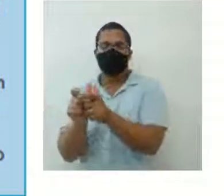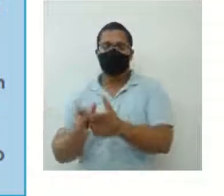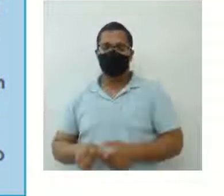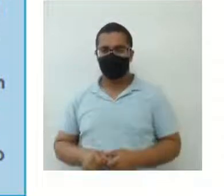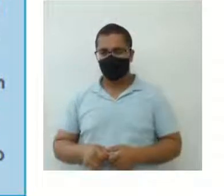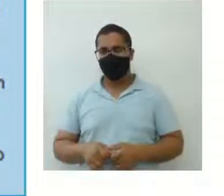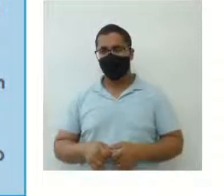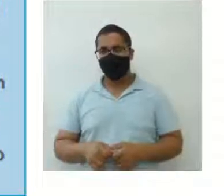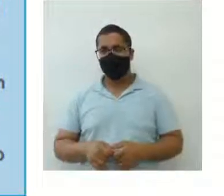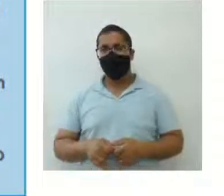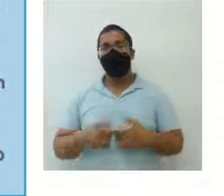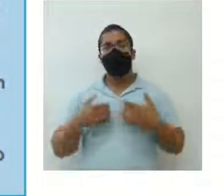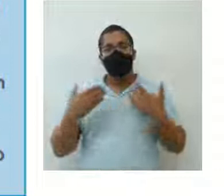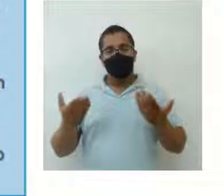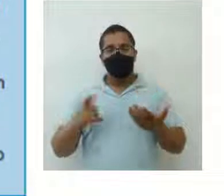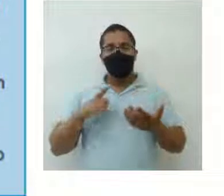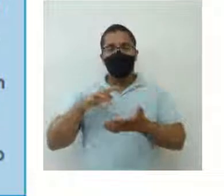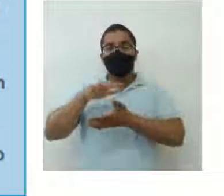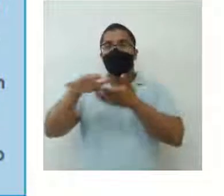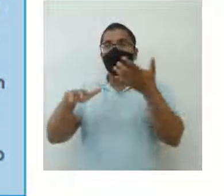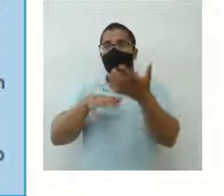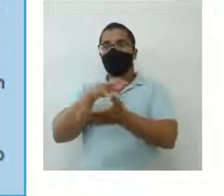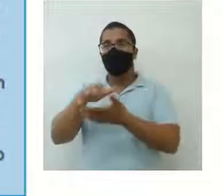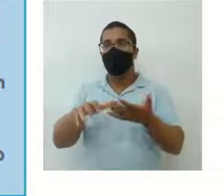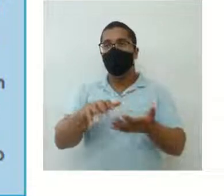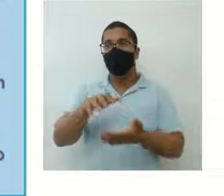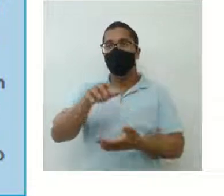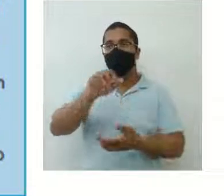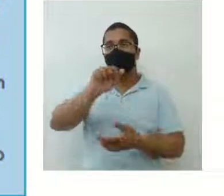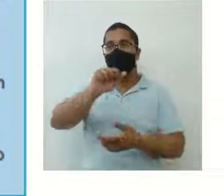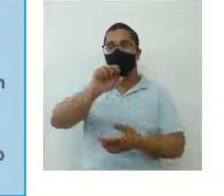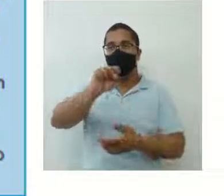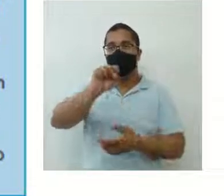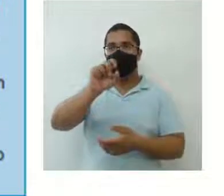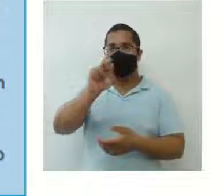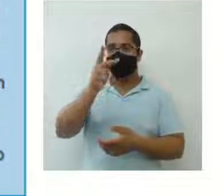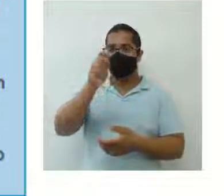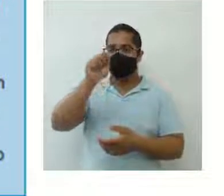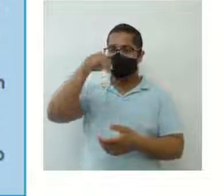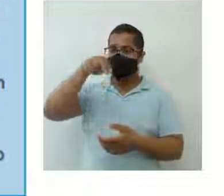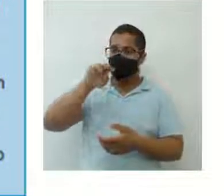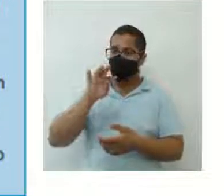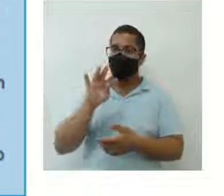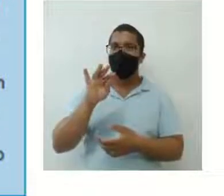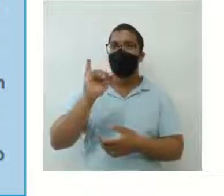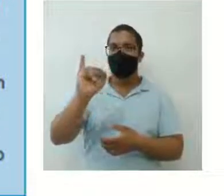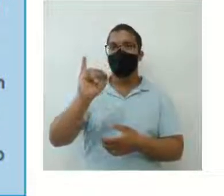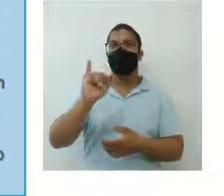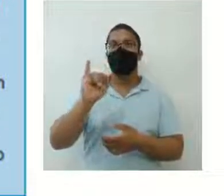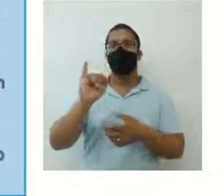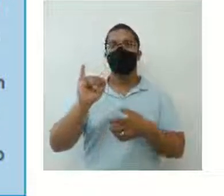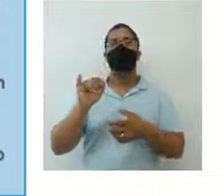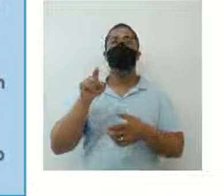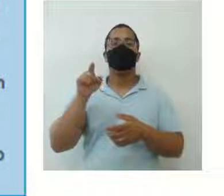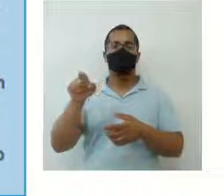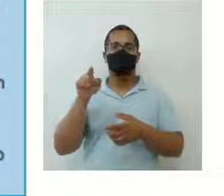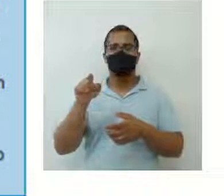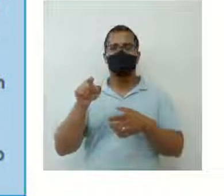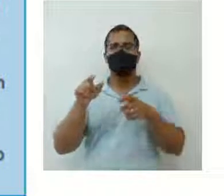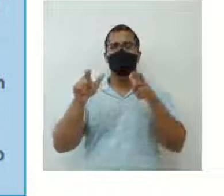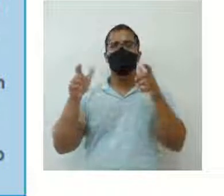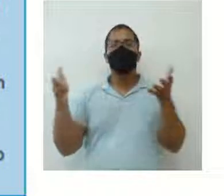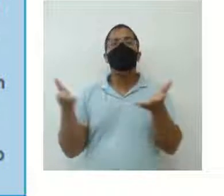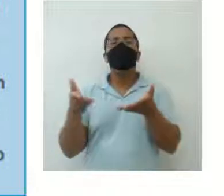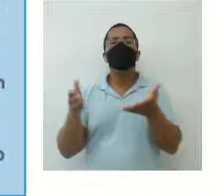Então tivemos a rebelião de Ashanti, né? Então na Costa do Ouro, atual